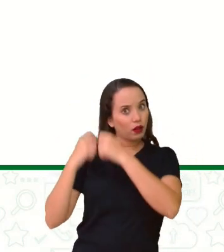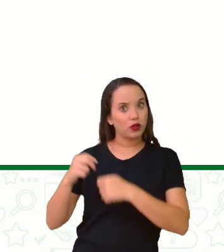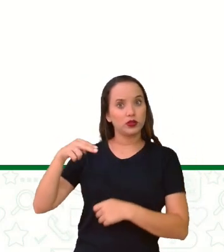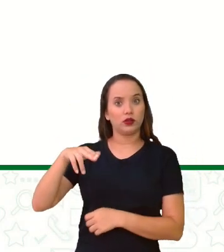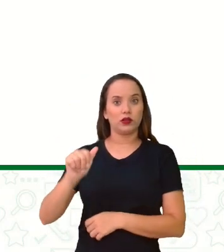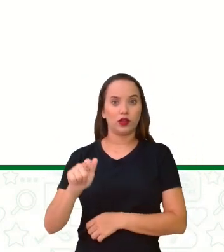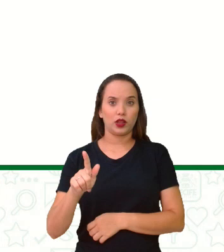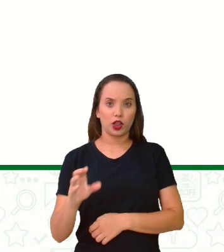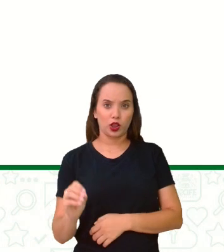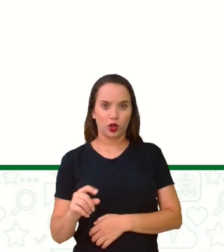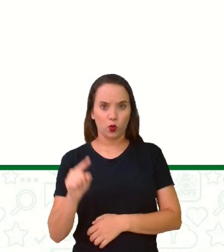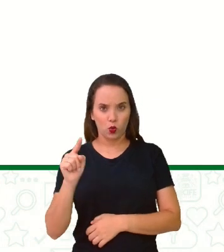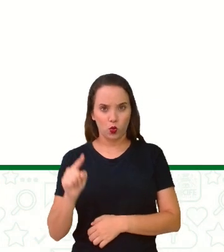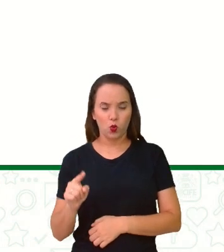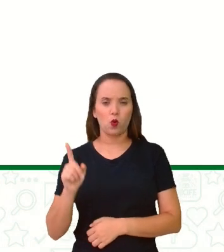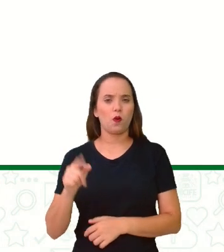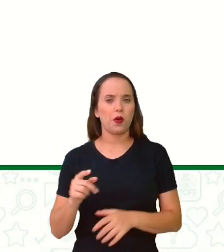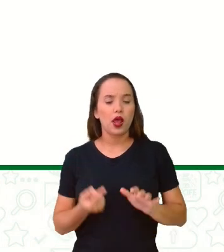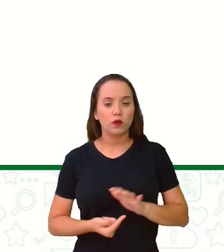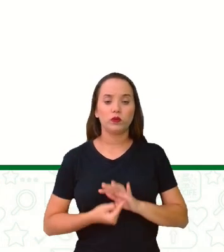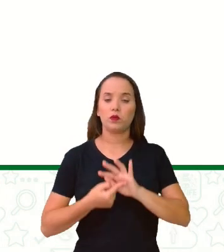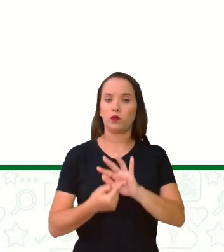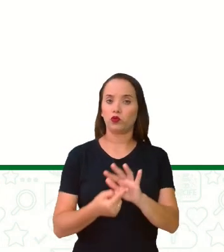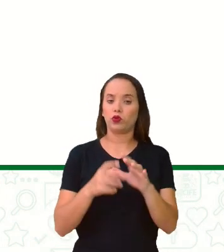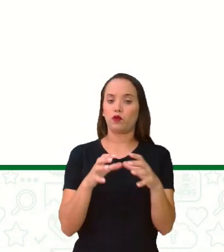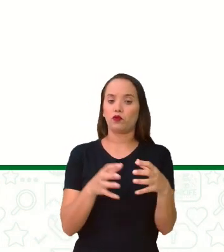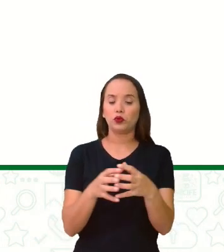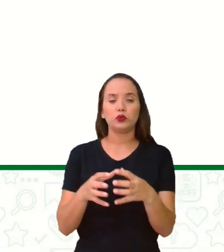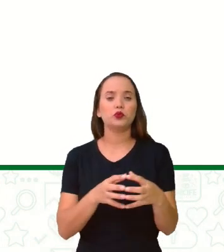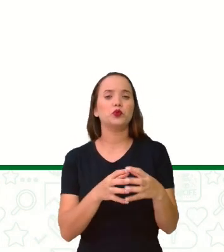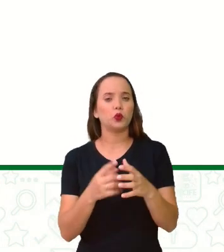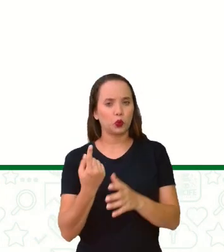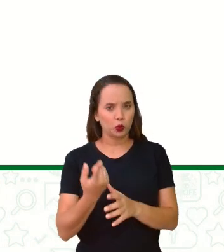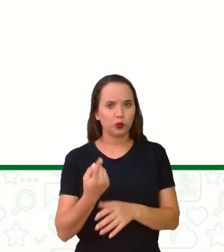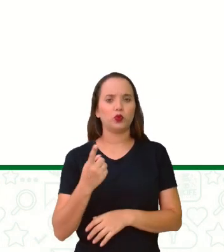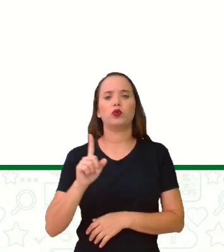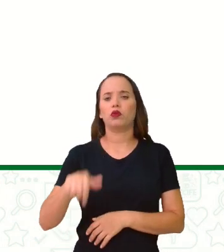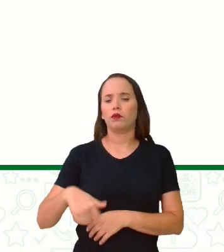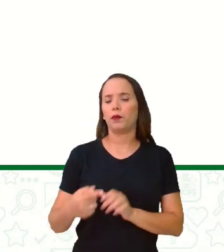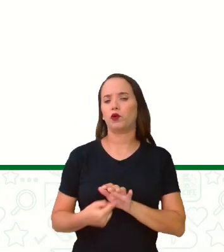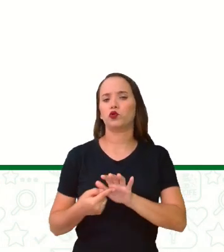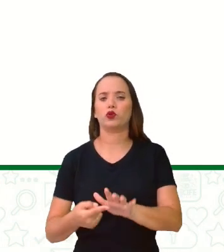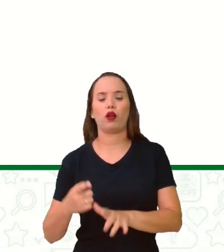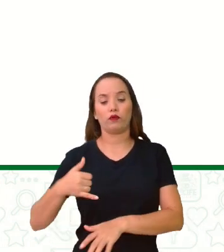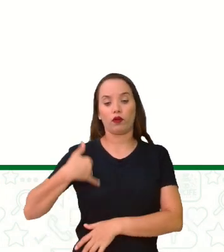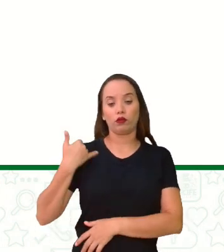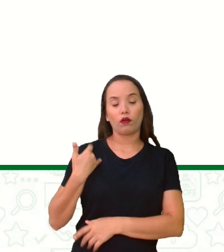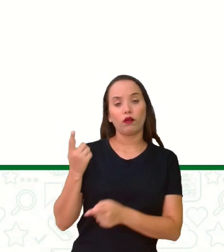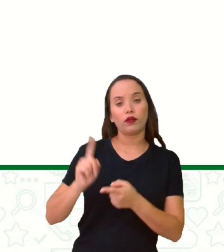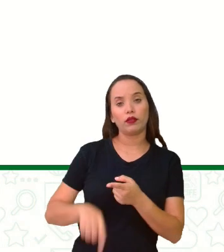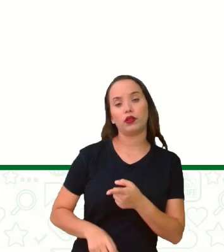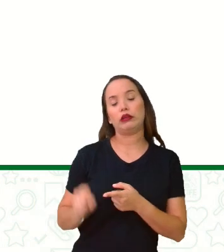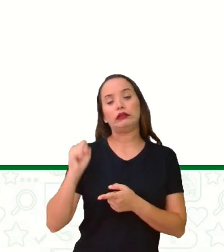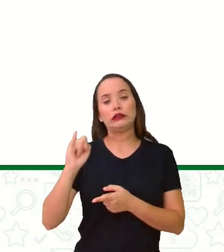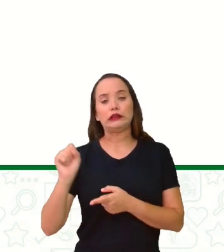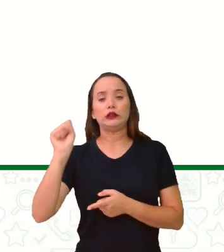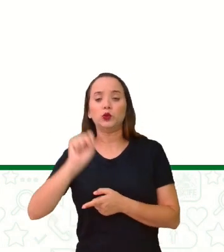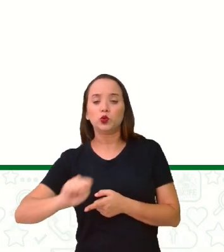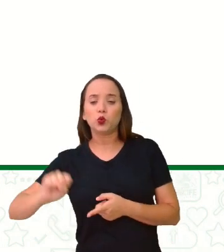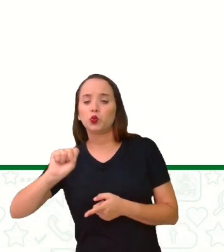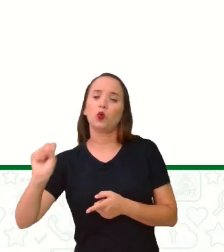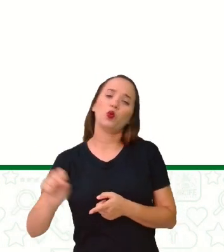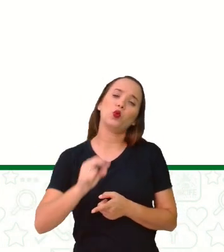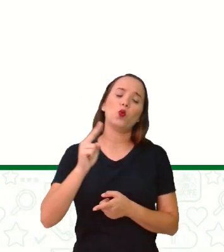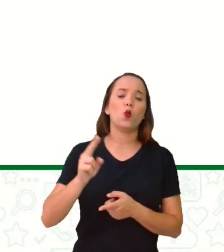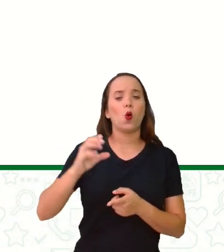gente, eram uma indicação do agrupamento social da tribo, né? Idade, estado civil, mudava quando